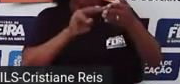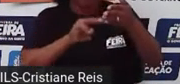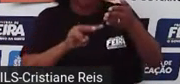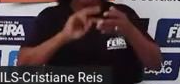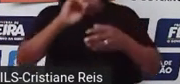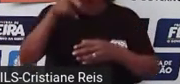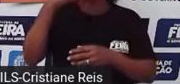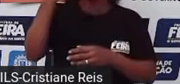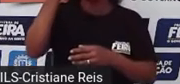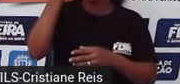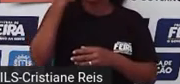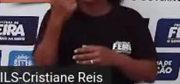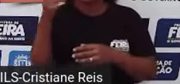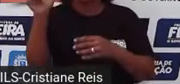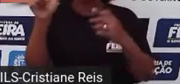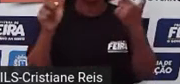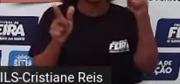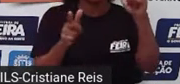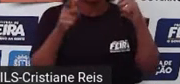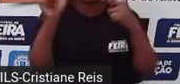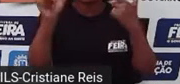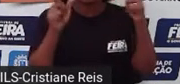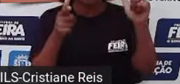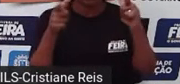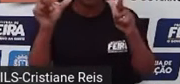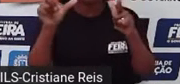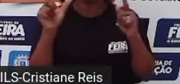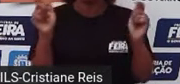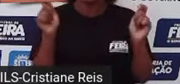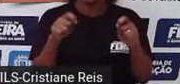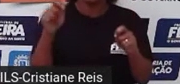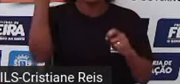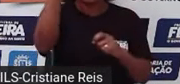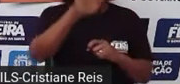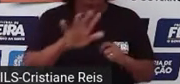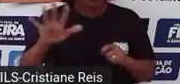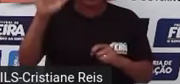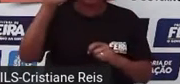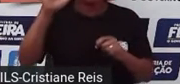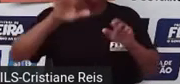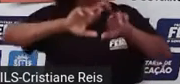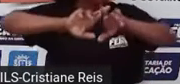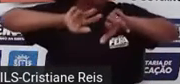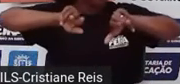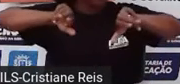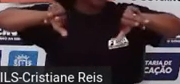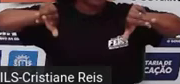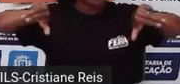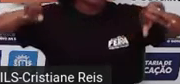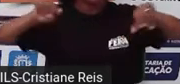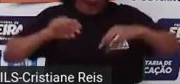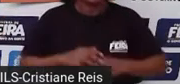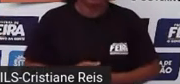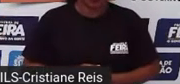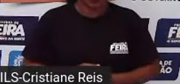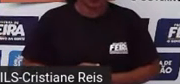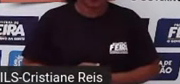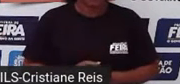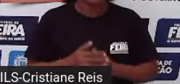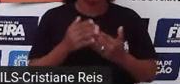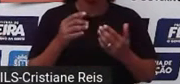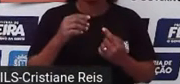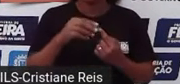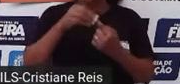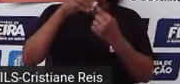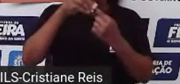a cultura ou qualquer aspecto mesmo que você escolhe da da Ásia você vai ver que é muita É mas o que você fosse falar apenas